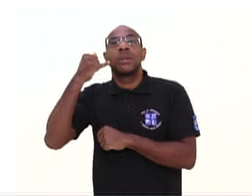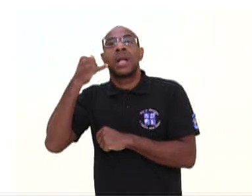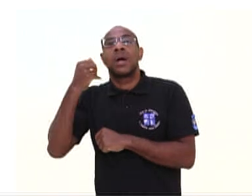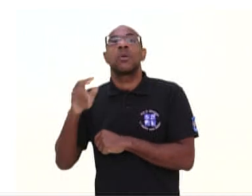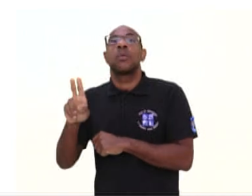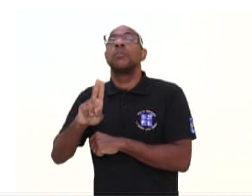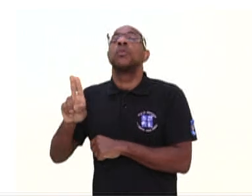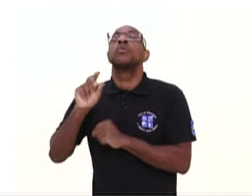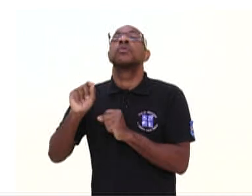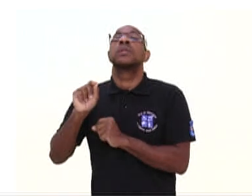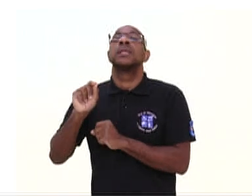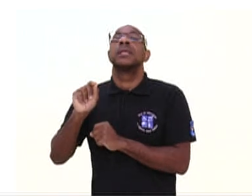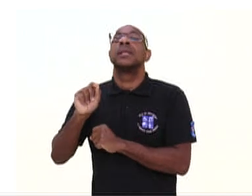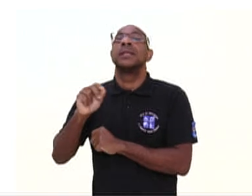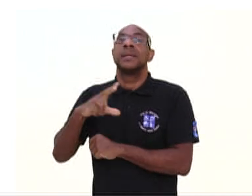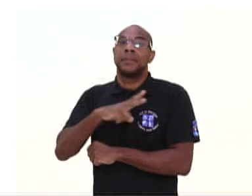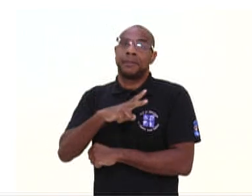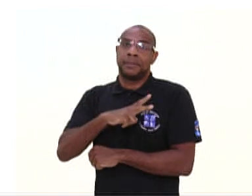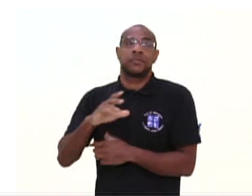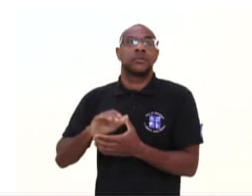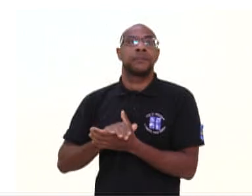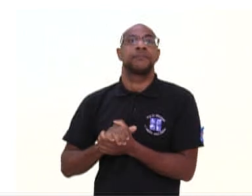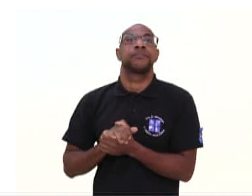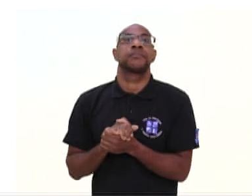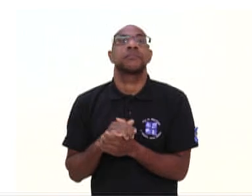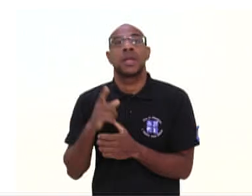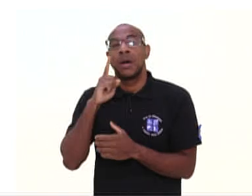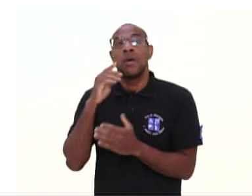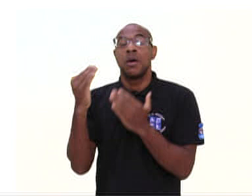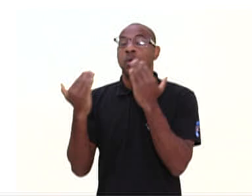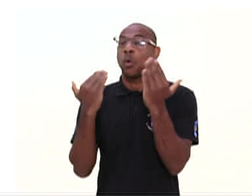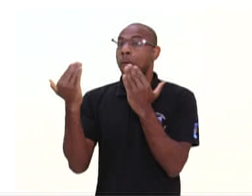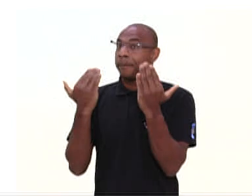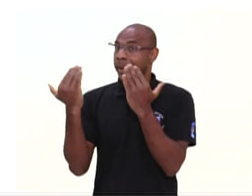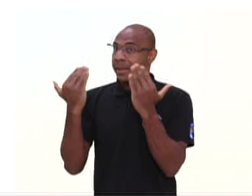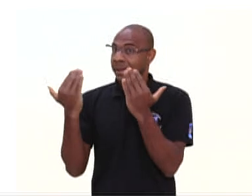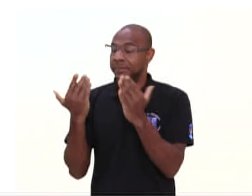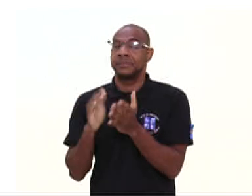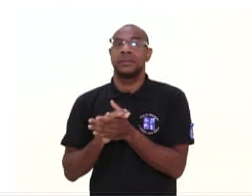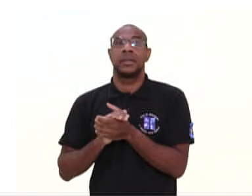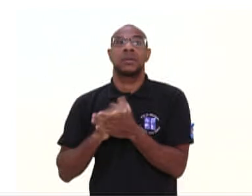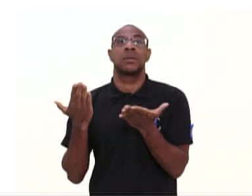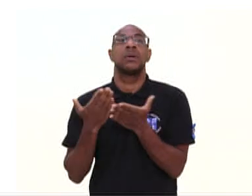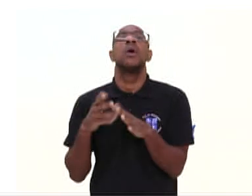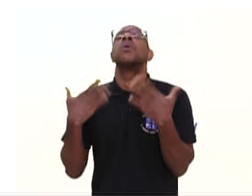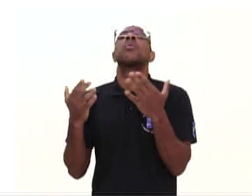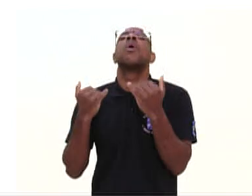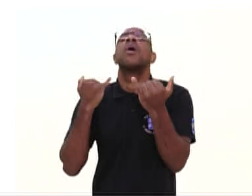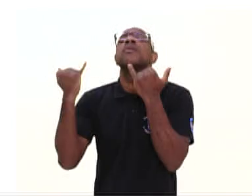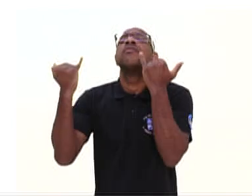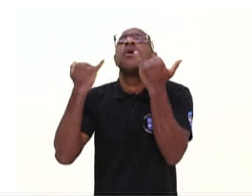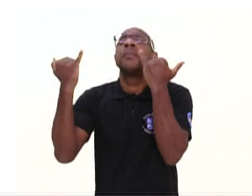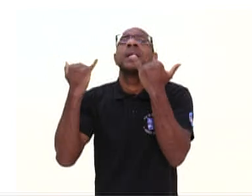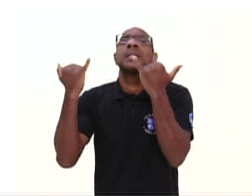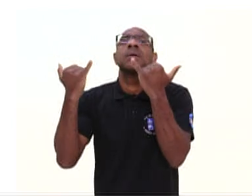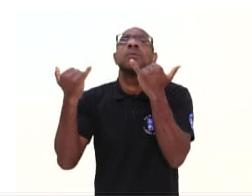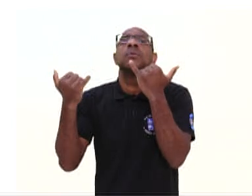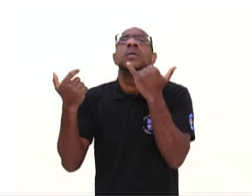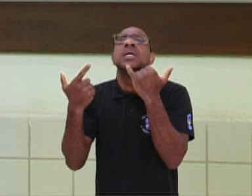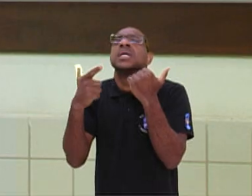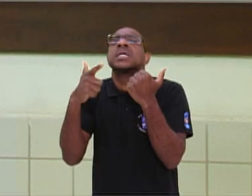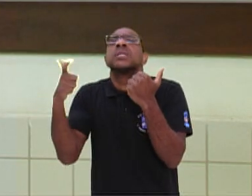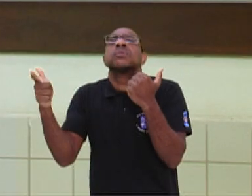vamos comparar o texto verbal ou não verbal num infográfico. Qual a informação não está presente